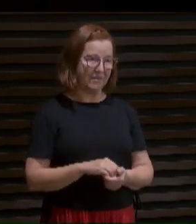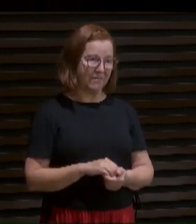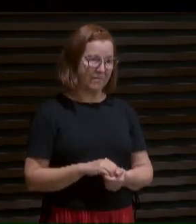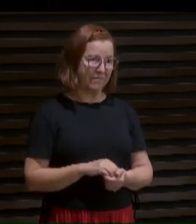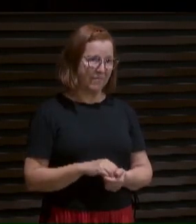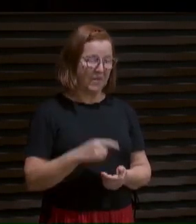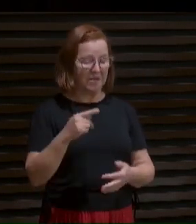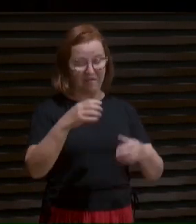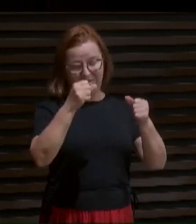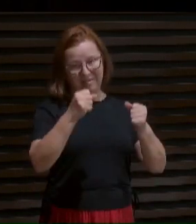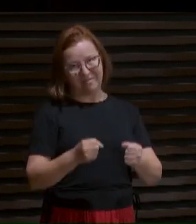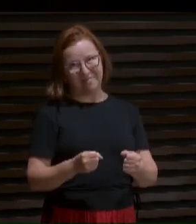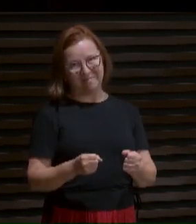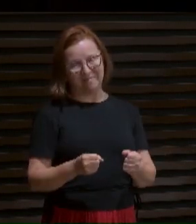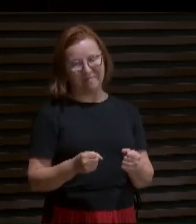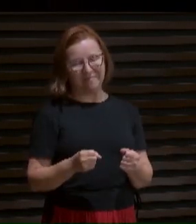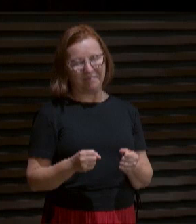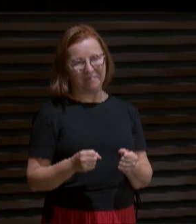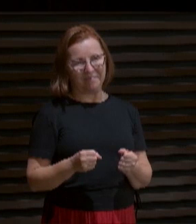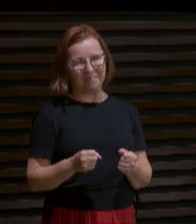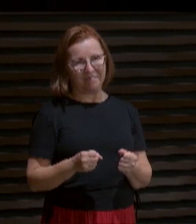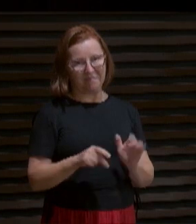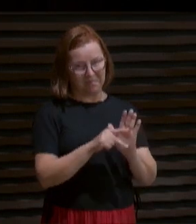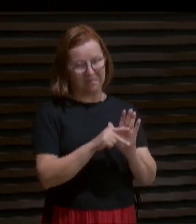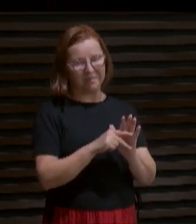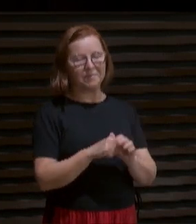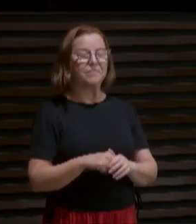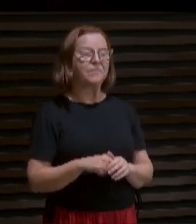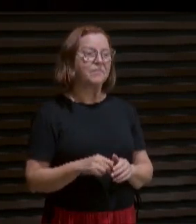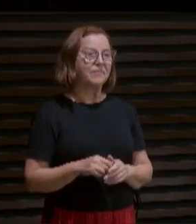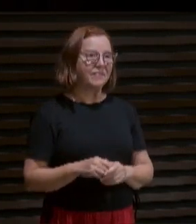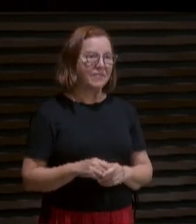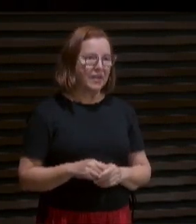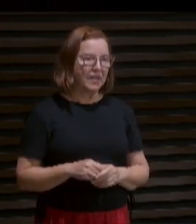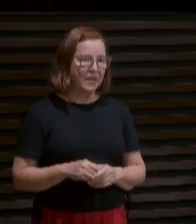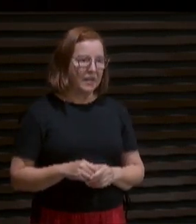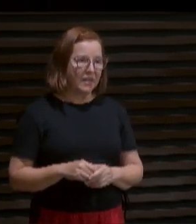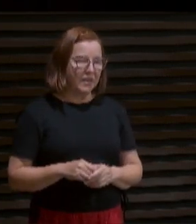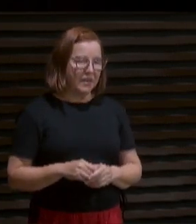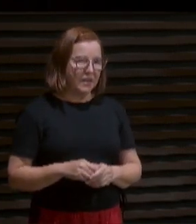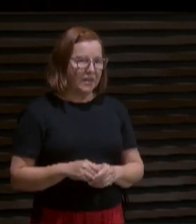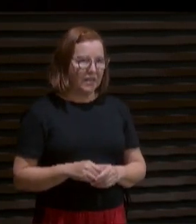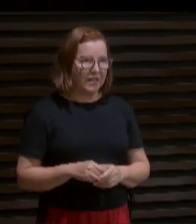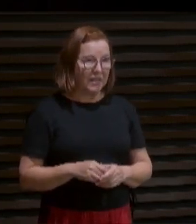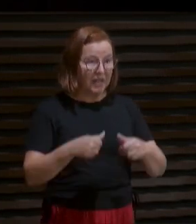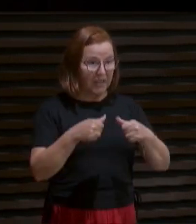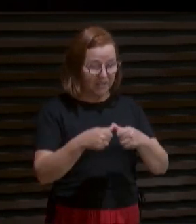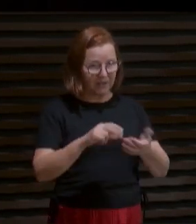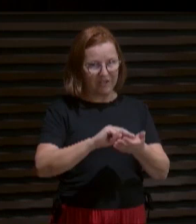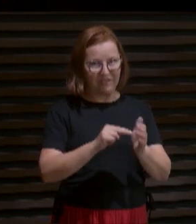no seu poder. É aqui que está toda a glória do homem,